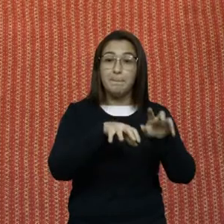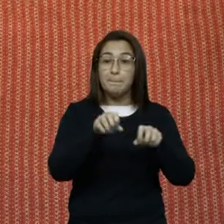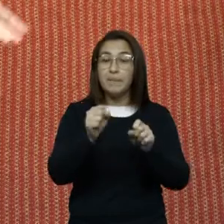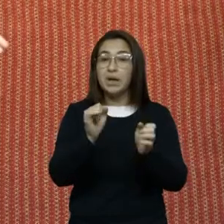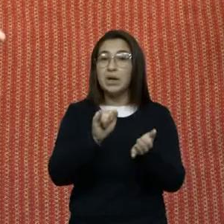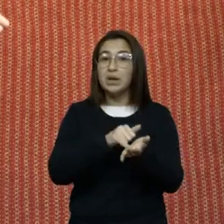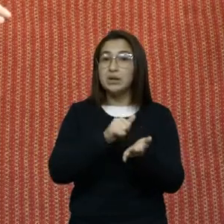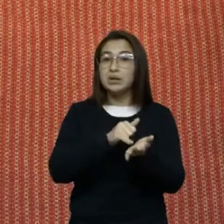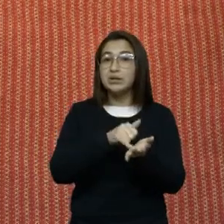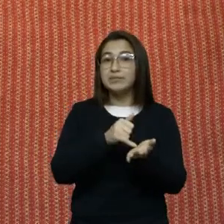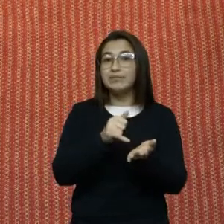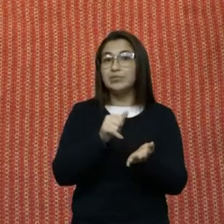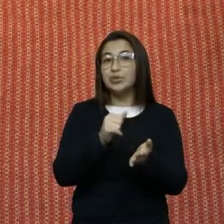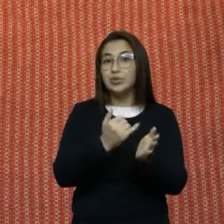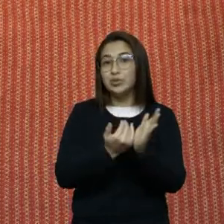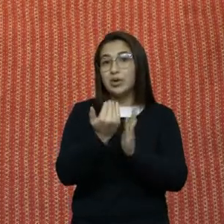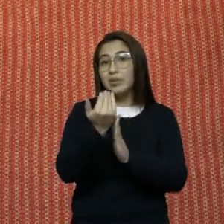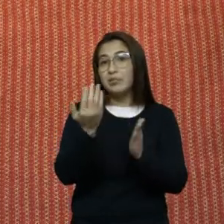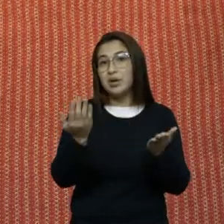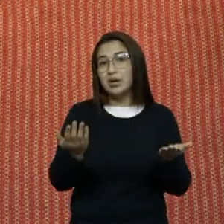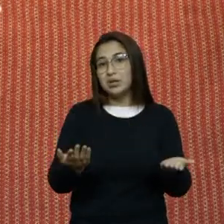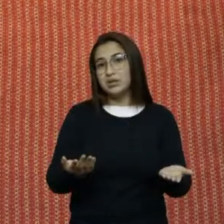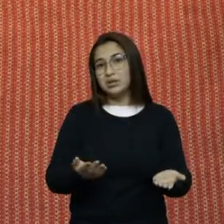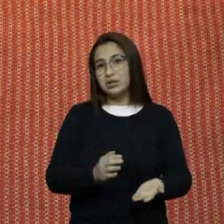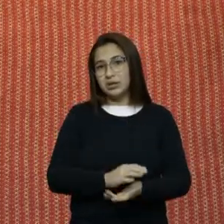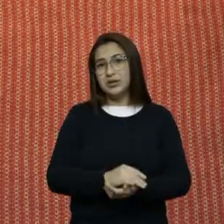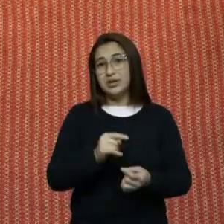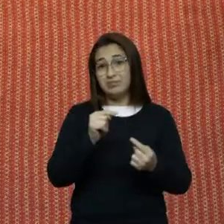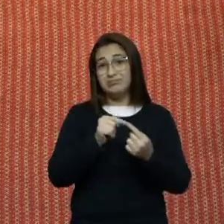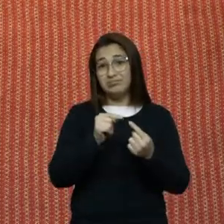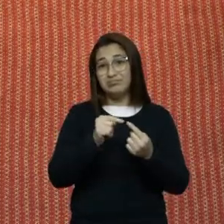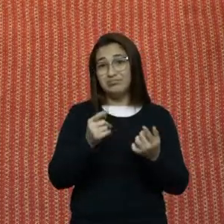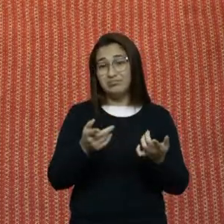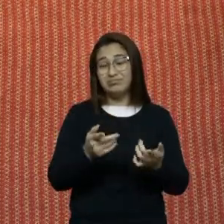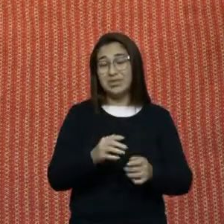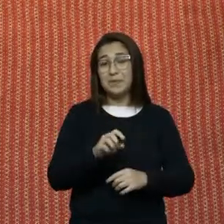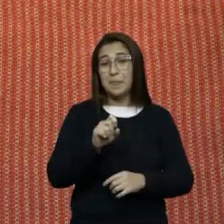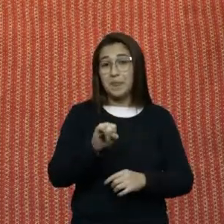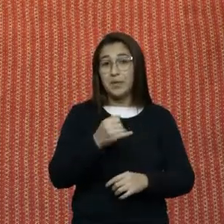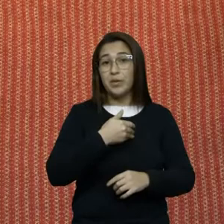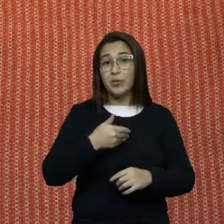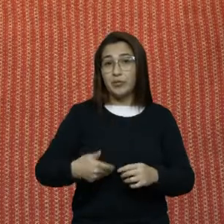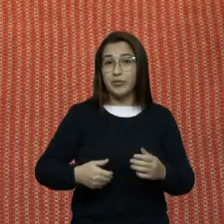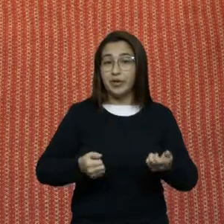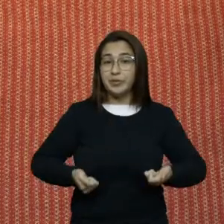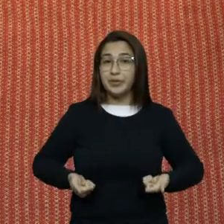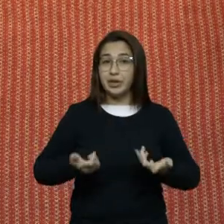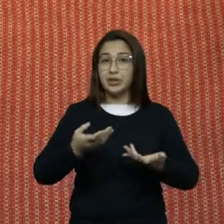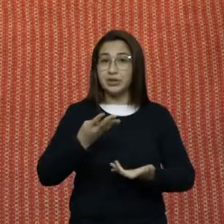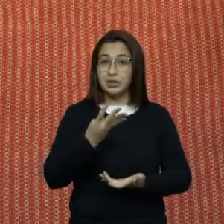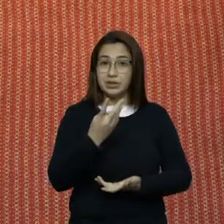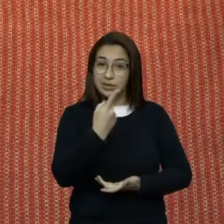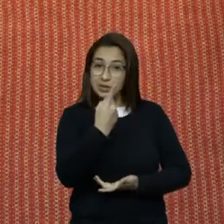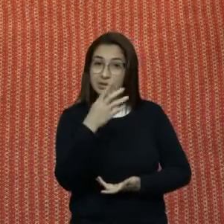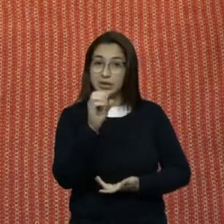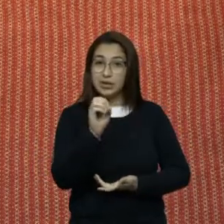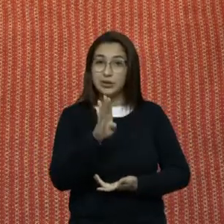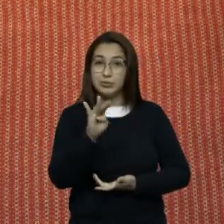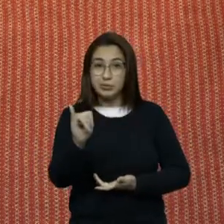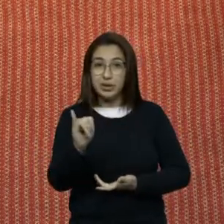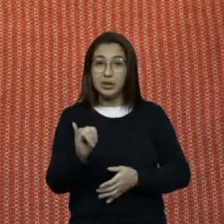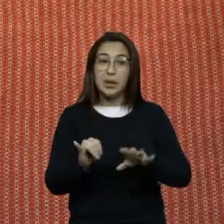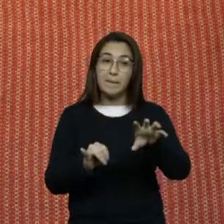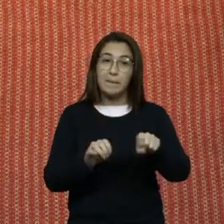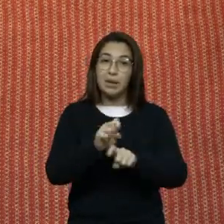10 vias mais não tem mágica não tem mágica se o governo vai gastar 10b ele vai ter que tirar a sociedade